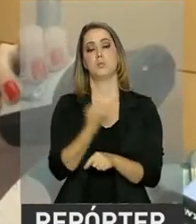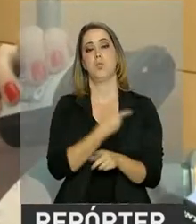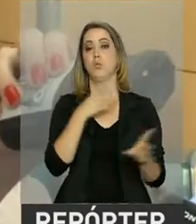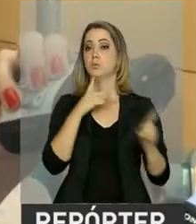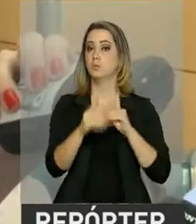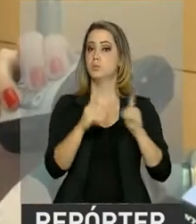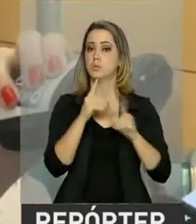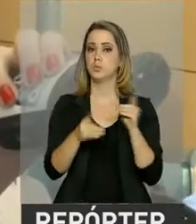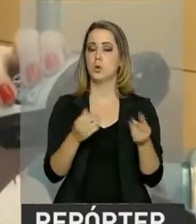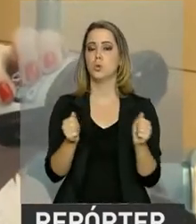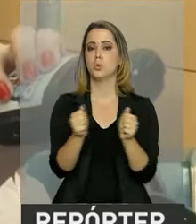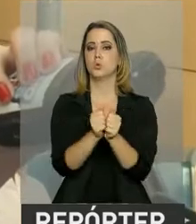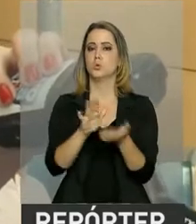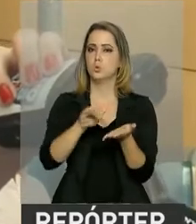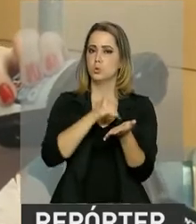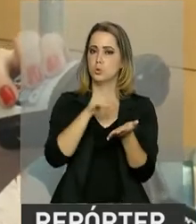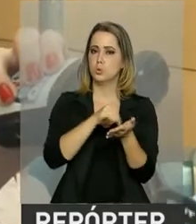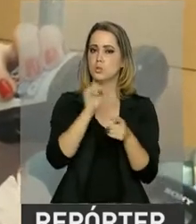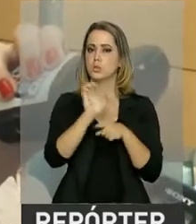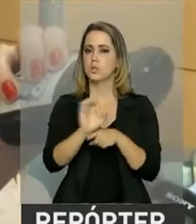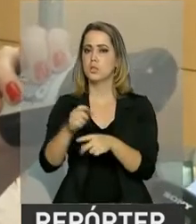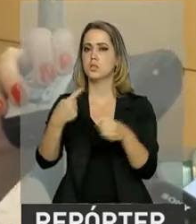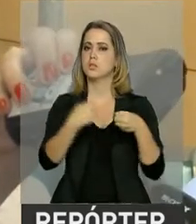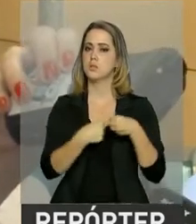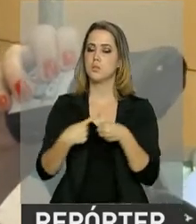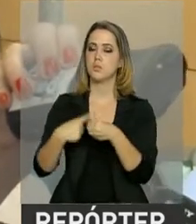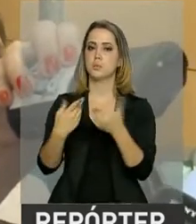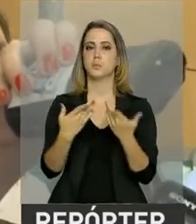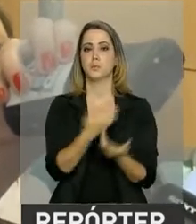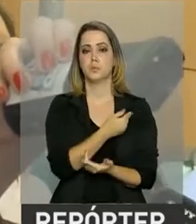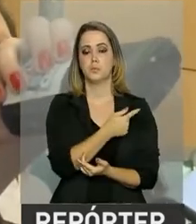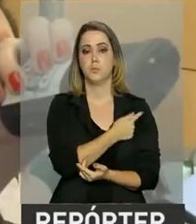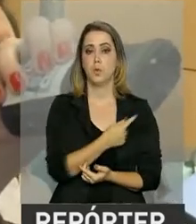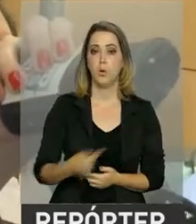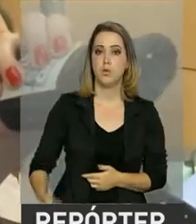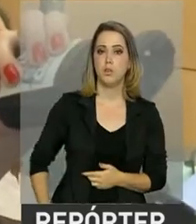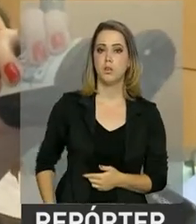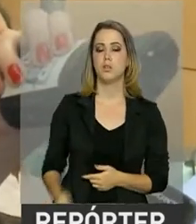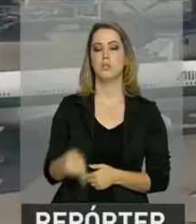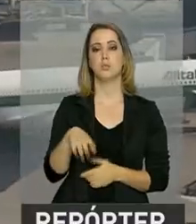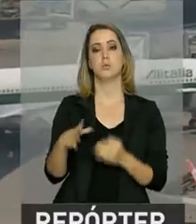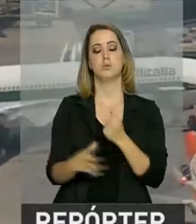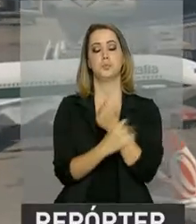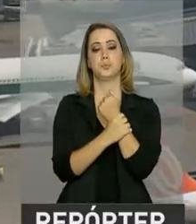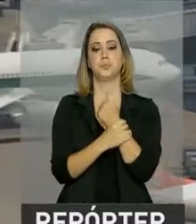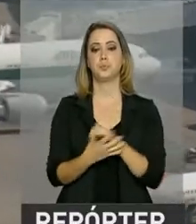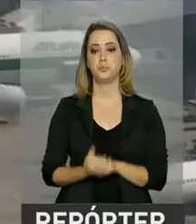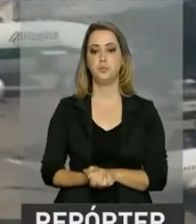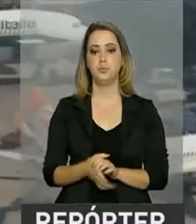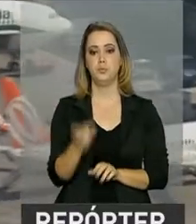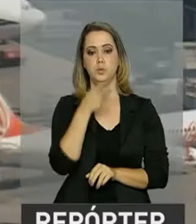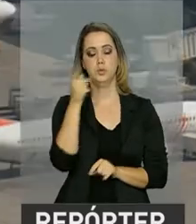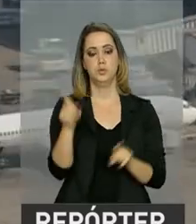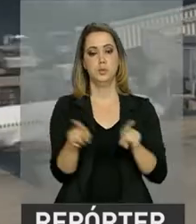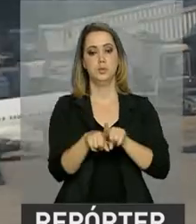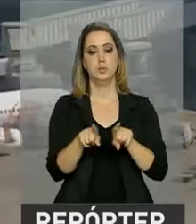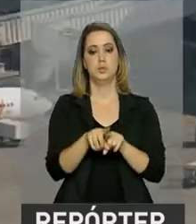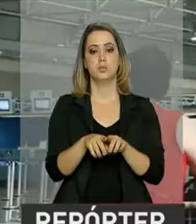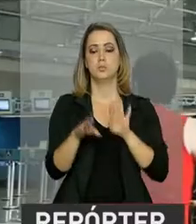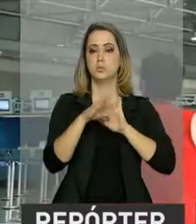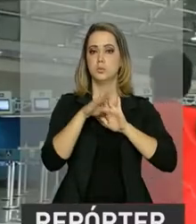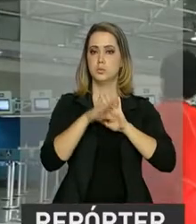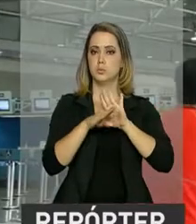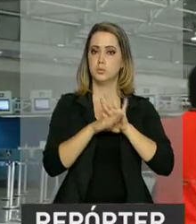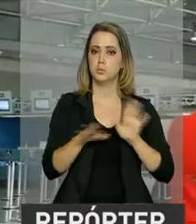discutir com o secretário municipal, com o secretário estadual, com o governador, sobre a segurança do carnaval. E falou ainda sobre as medidas do governo